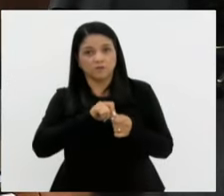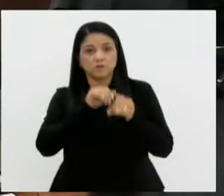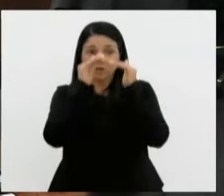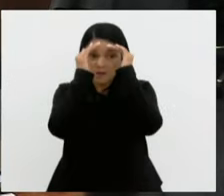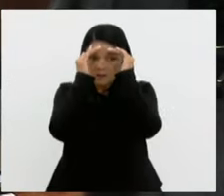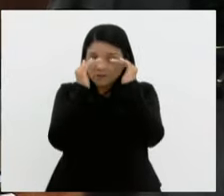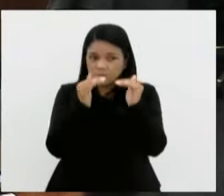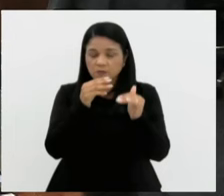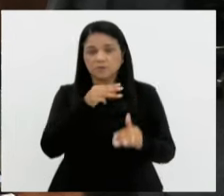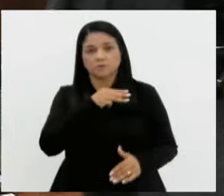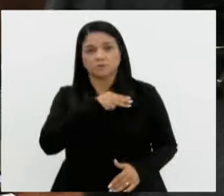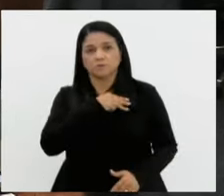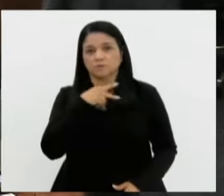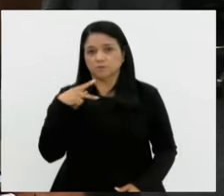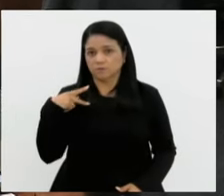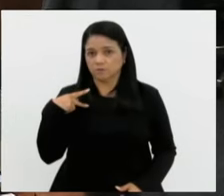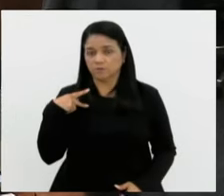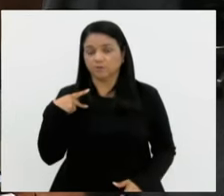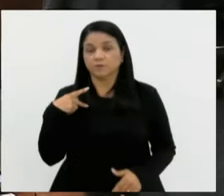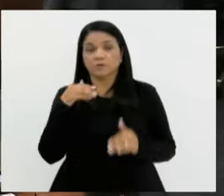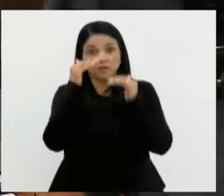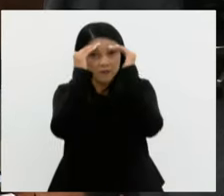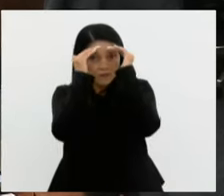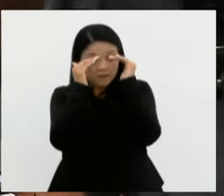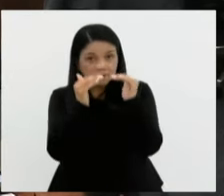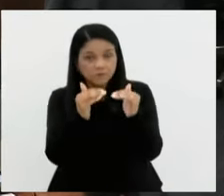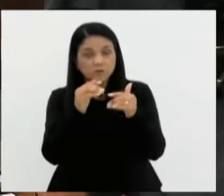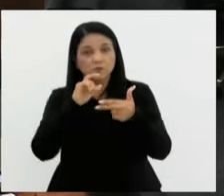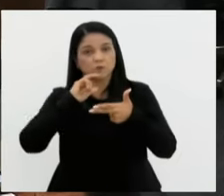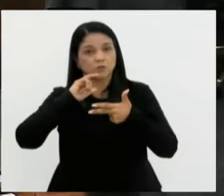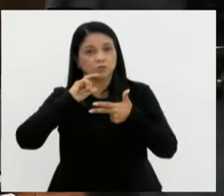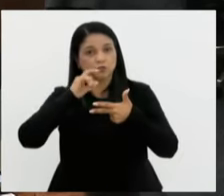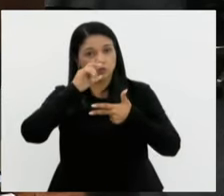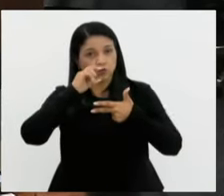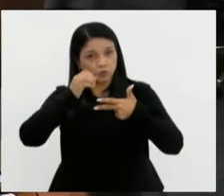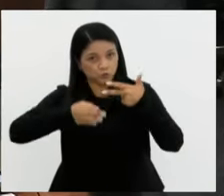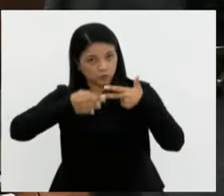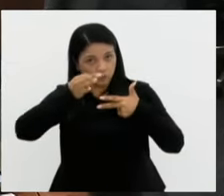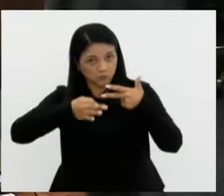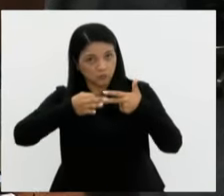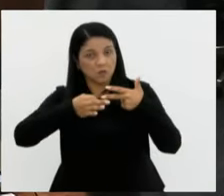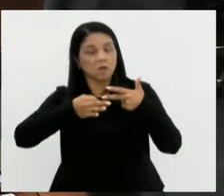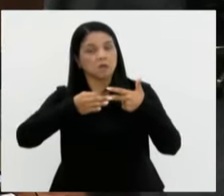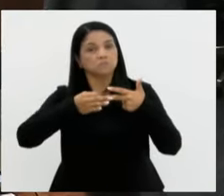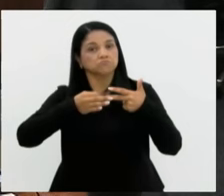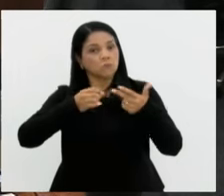respeitou a casa, todo respeito ao Poder Judiciário, que cumpriu